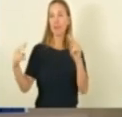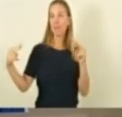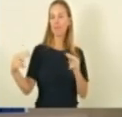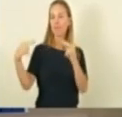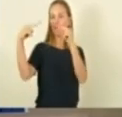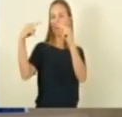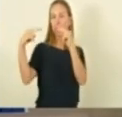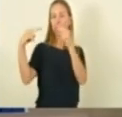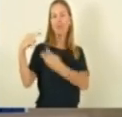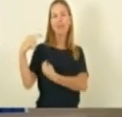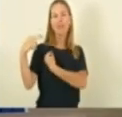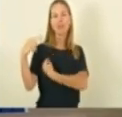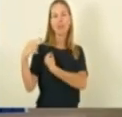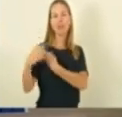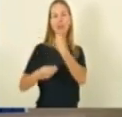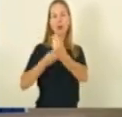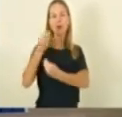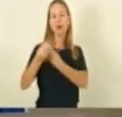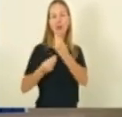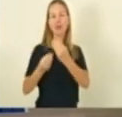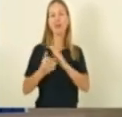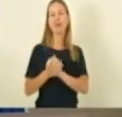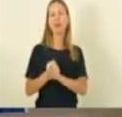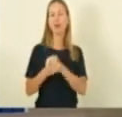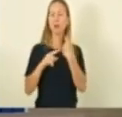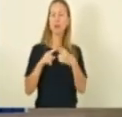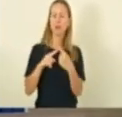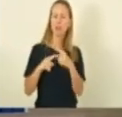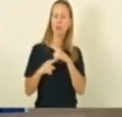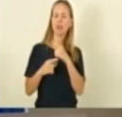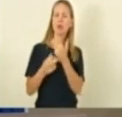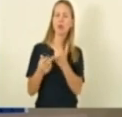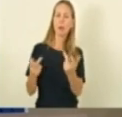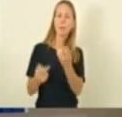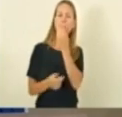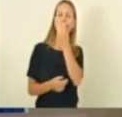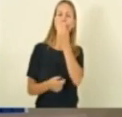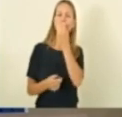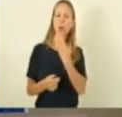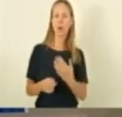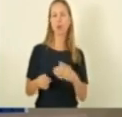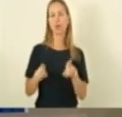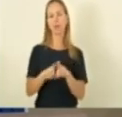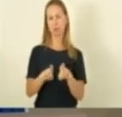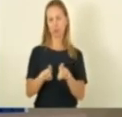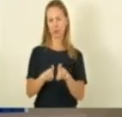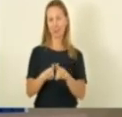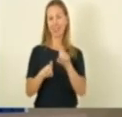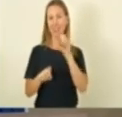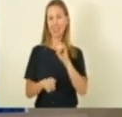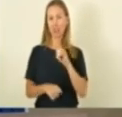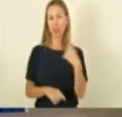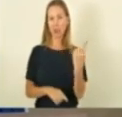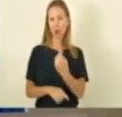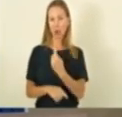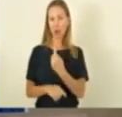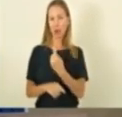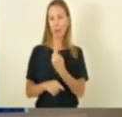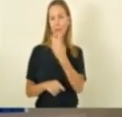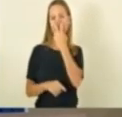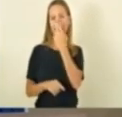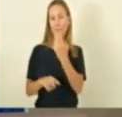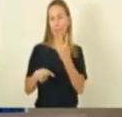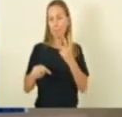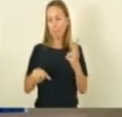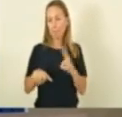vida, porque existem coisas muito boas também. Porque se a gente continuar preso a